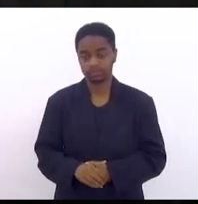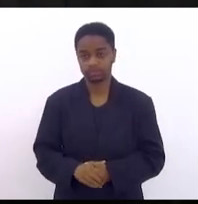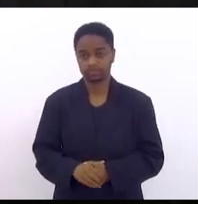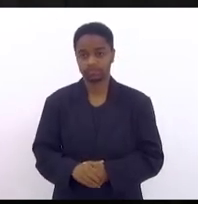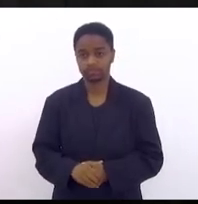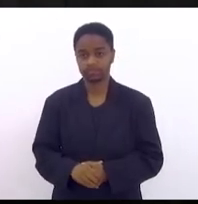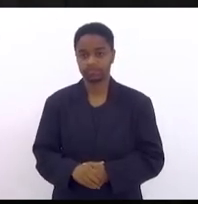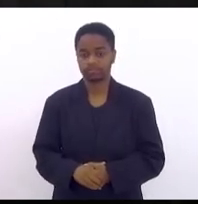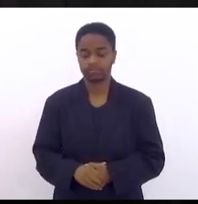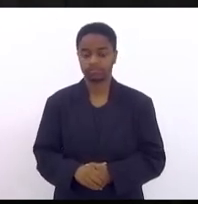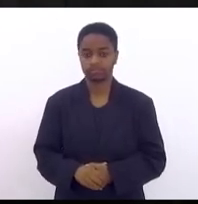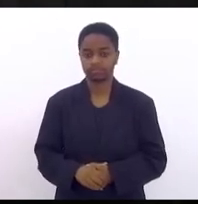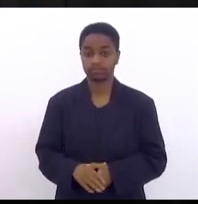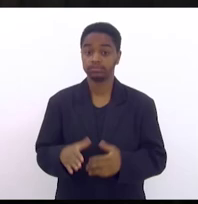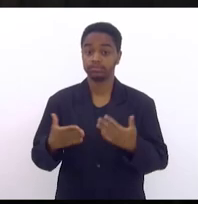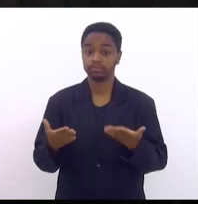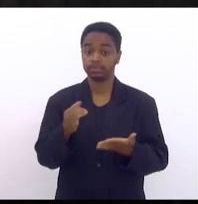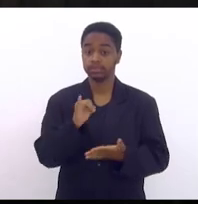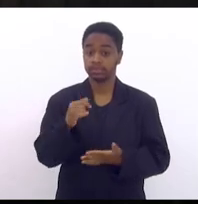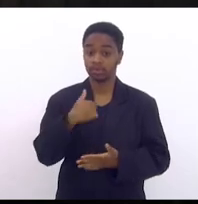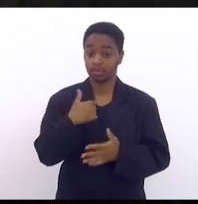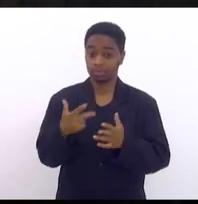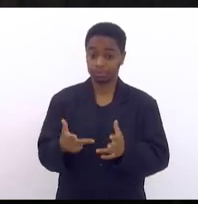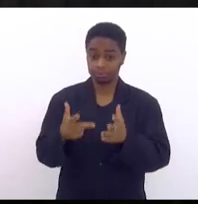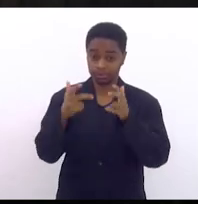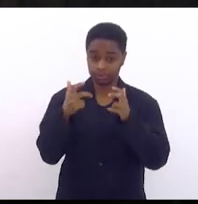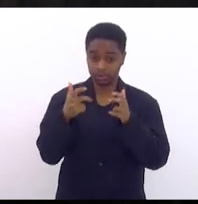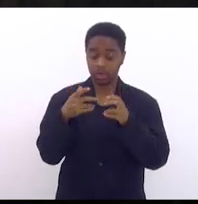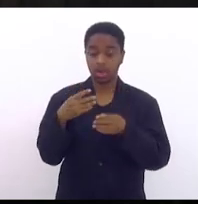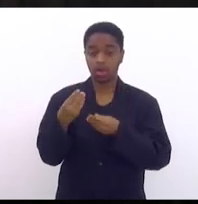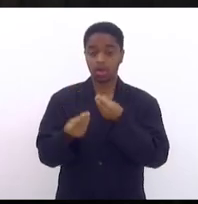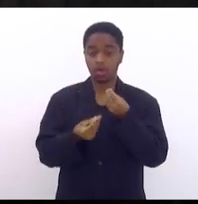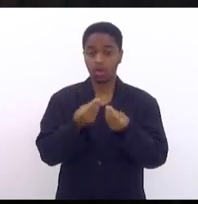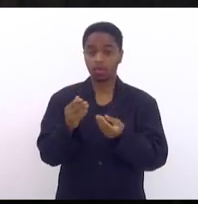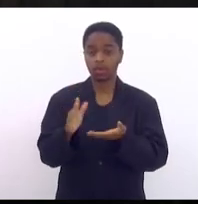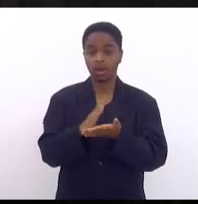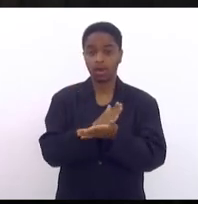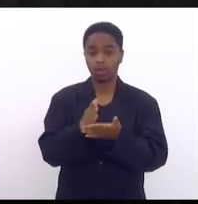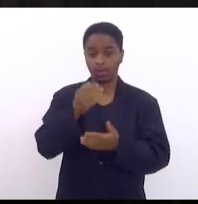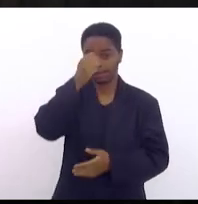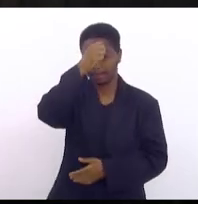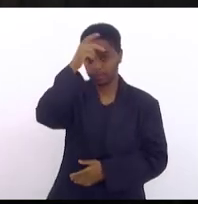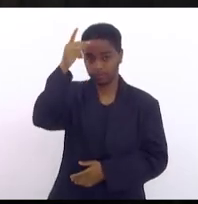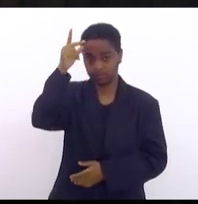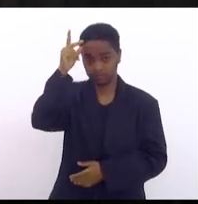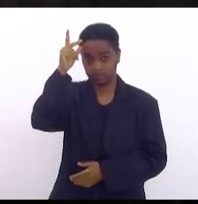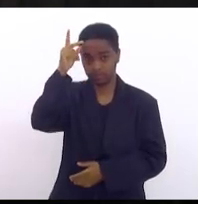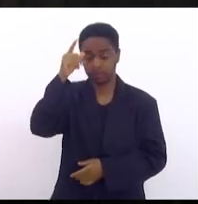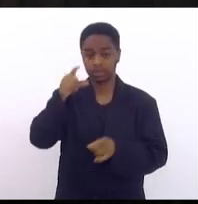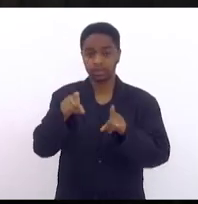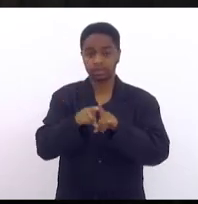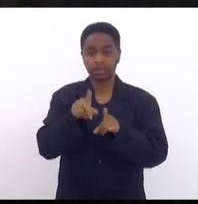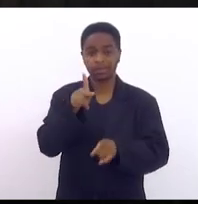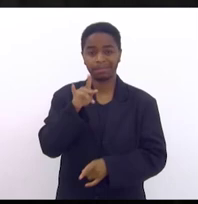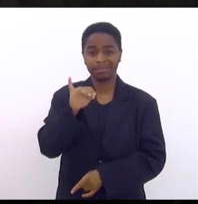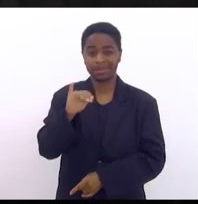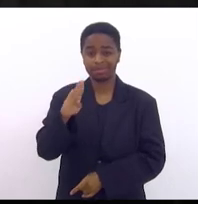E quando eu vejo a situação de algumas prefeituras de pires na